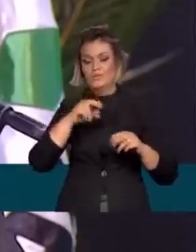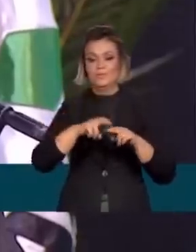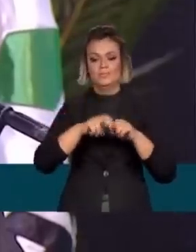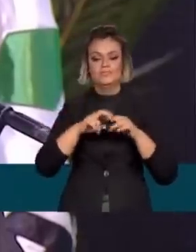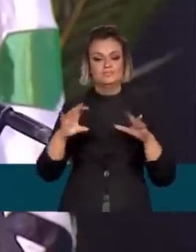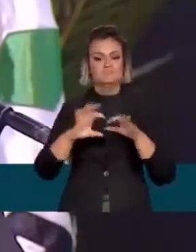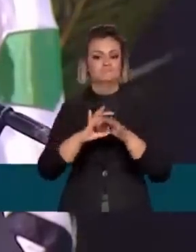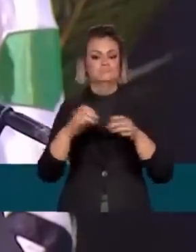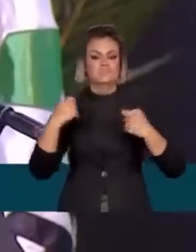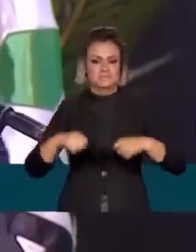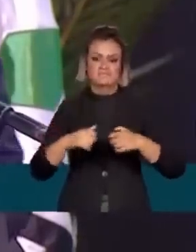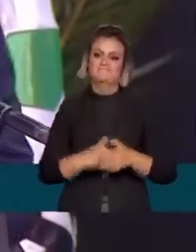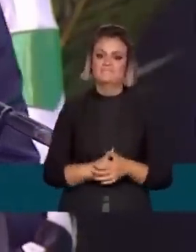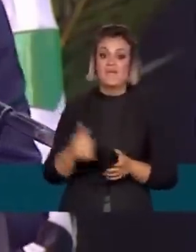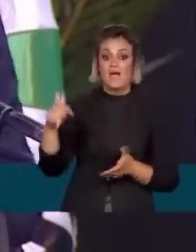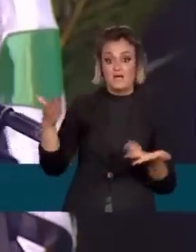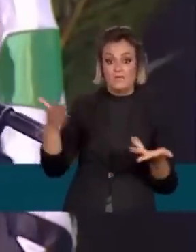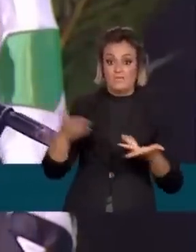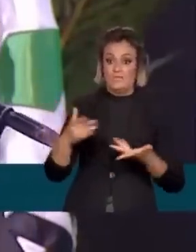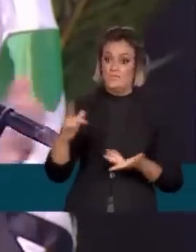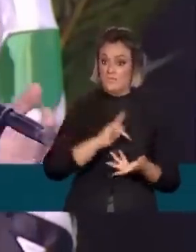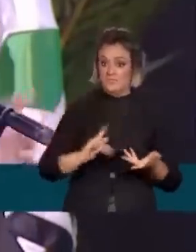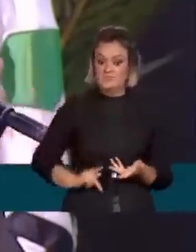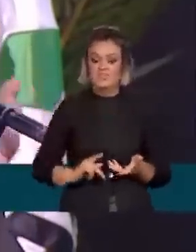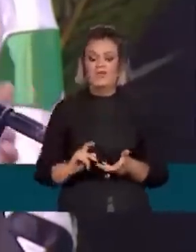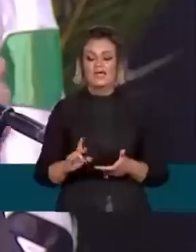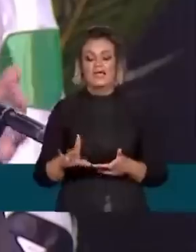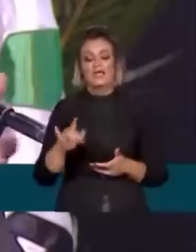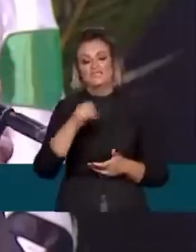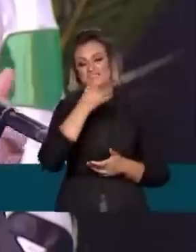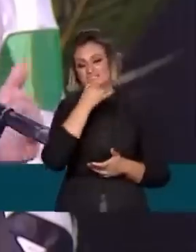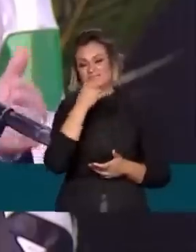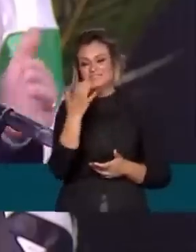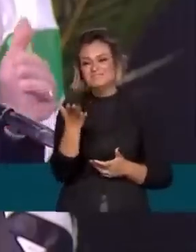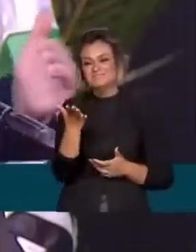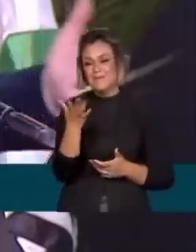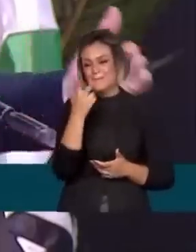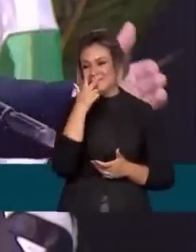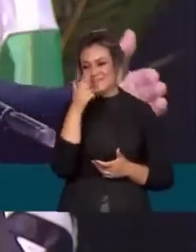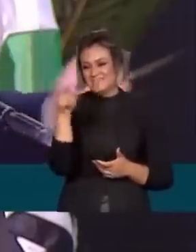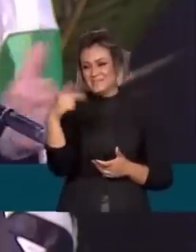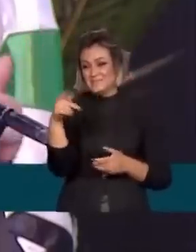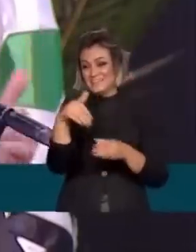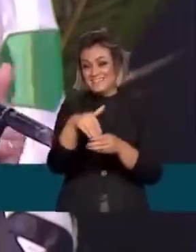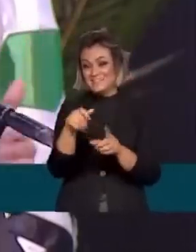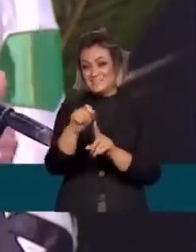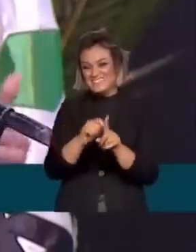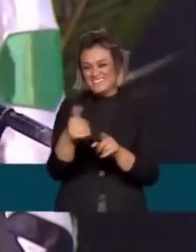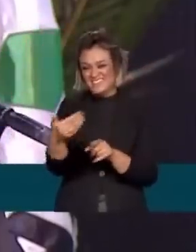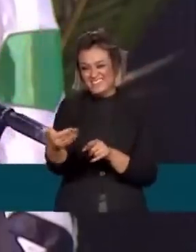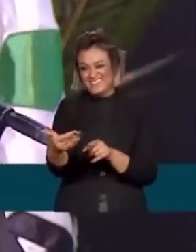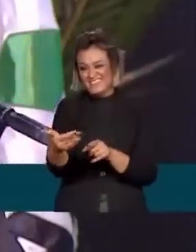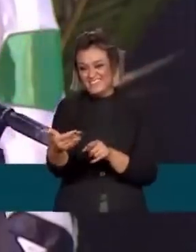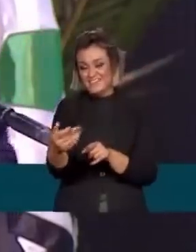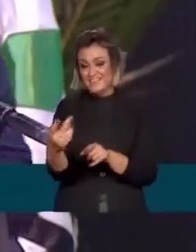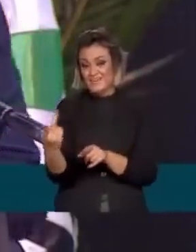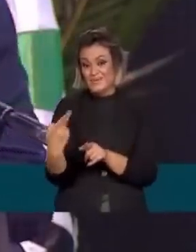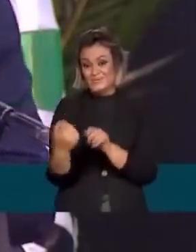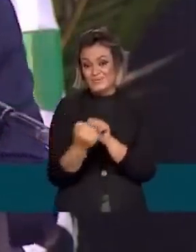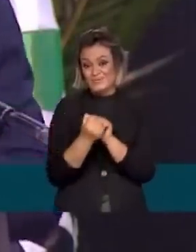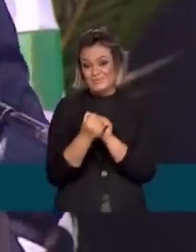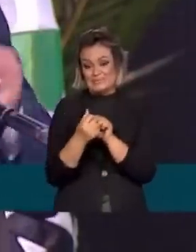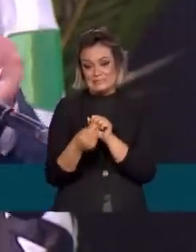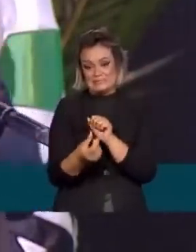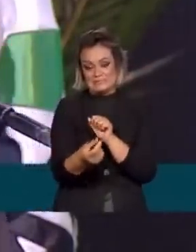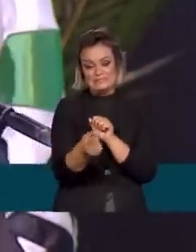junto. Voto com o objetivo, presidente, e lamentavelmente me parece que a sua eleição é agora no mês que vem. Eu não vou poder contar com a